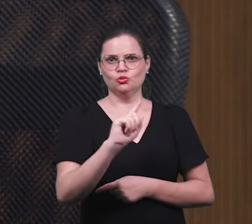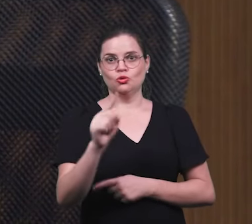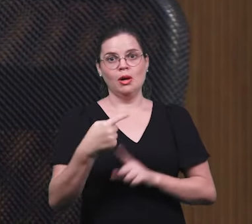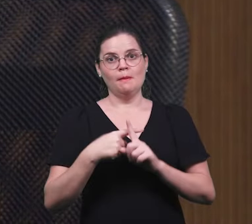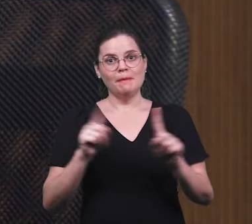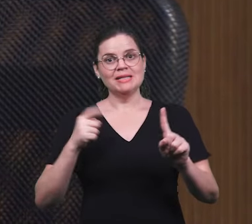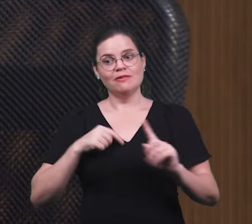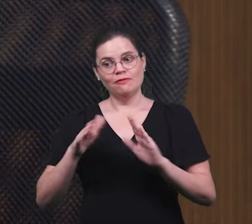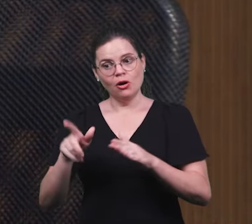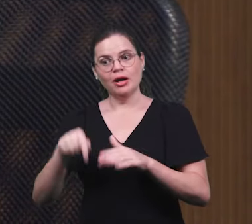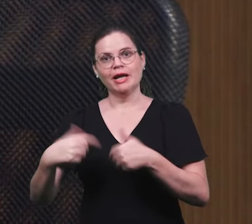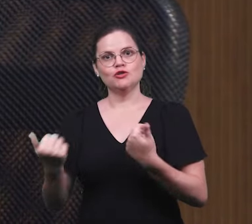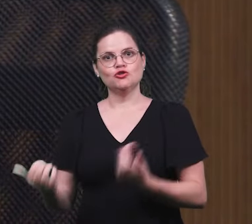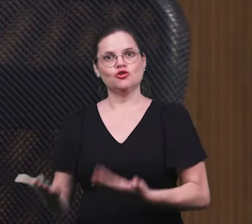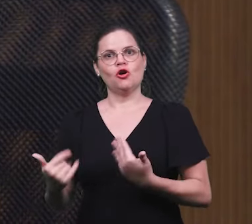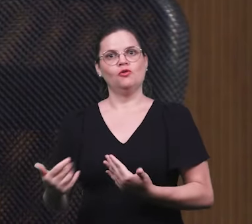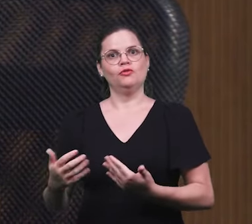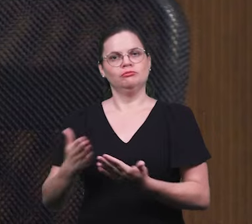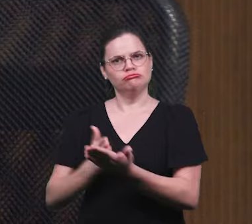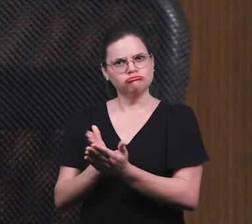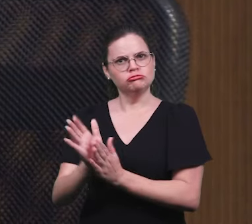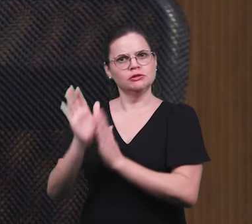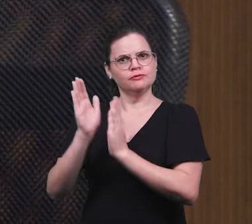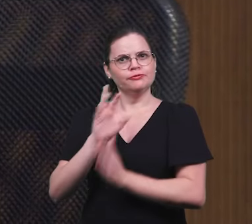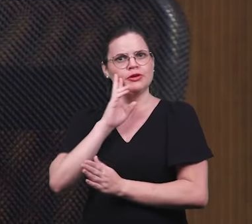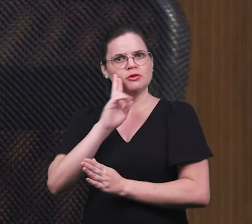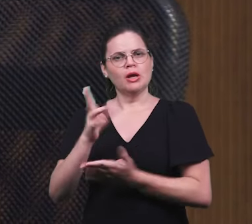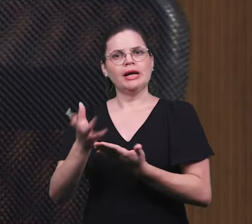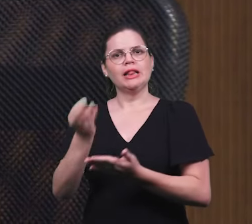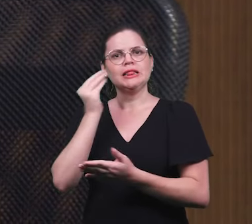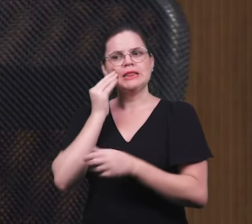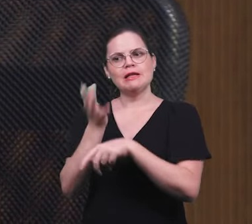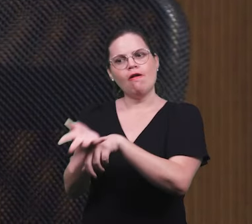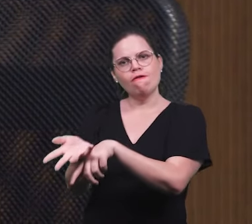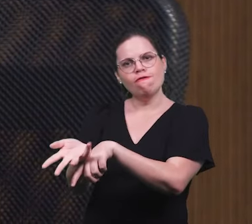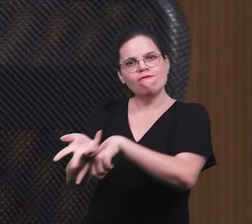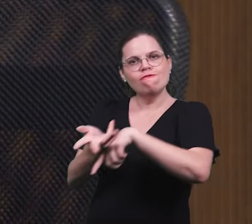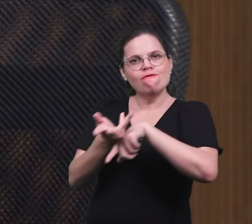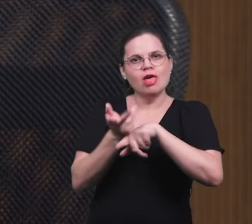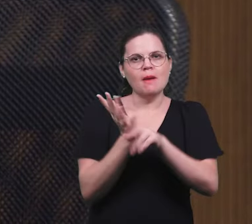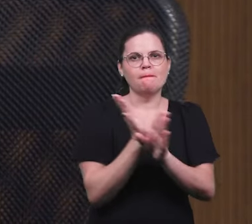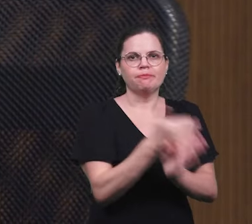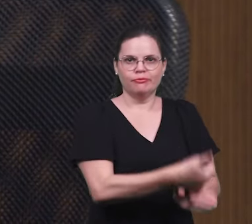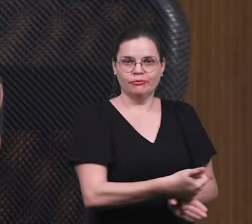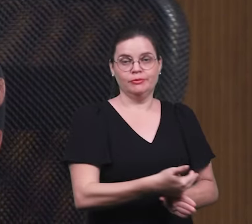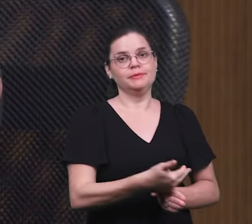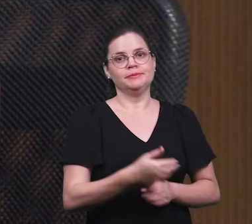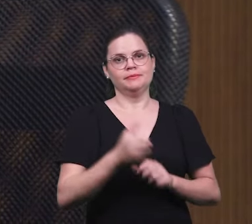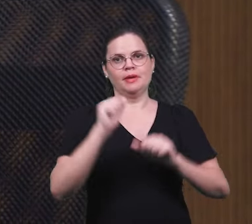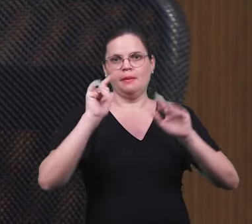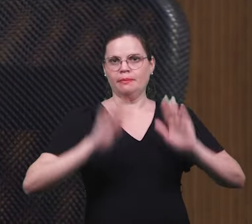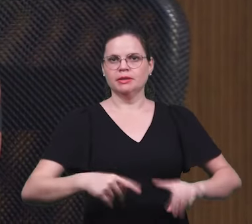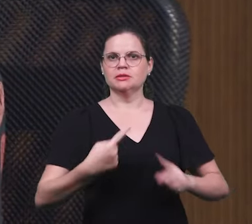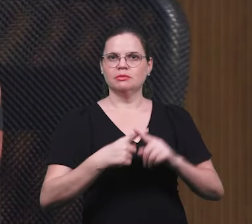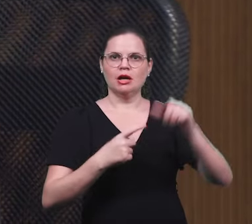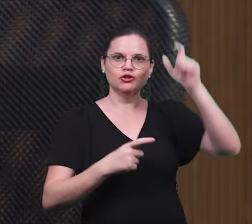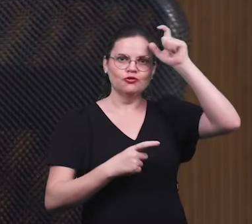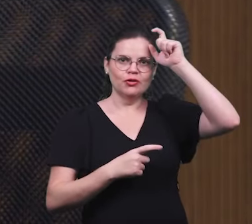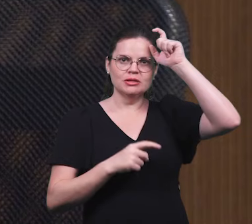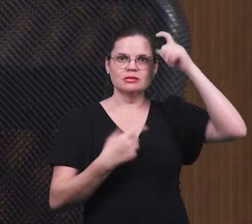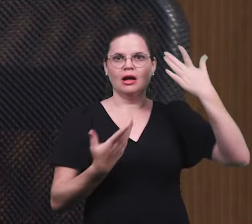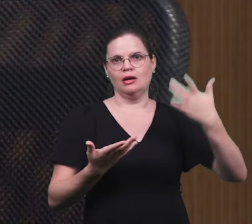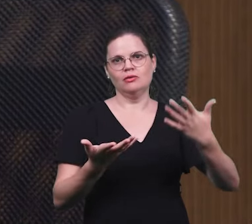tirar aquele jovem que está firme no Senhor, que está na presença do Senhor, para tirar a bênção da vida dele, né, porque é isso que o adversário quer, porque quem